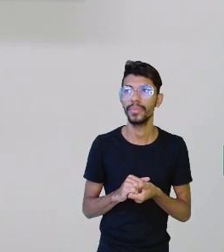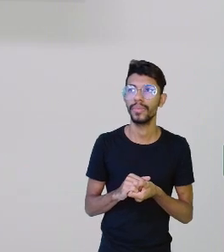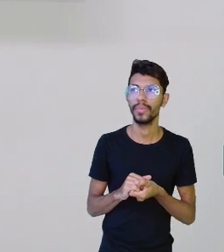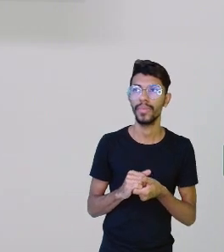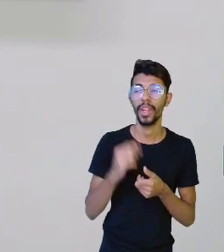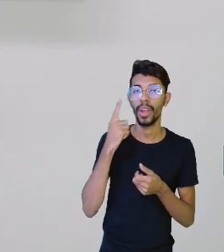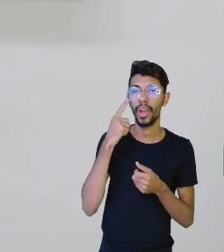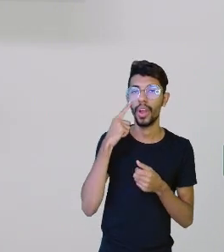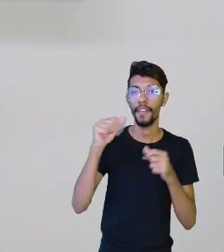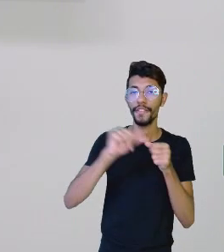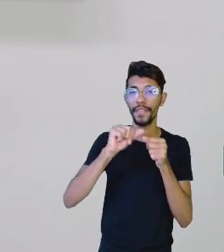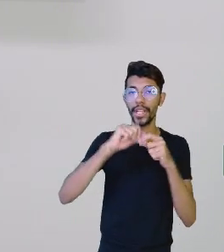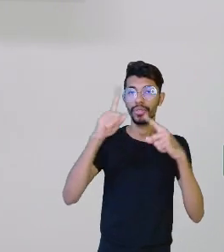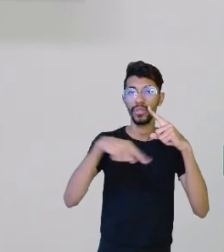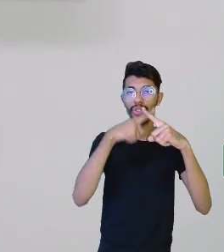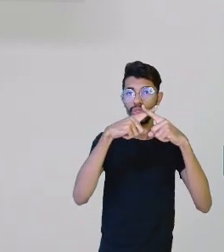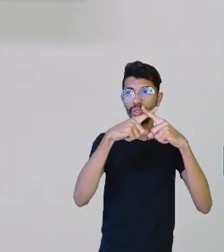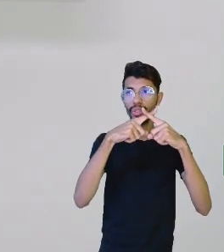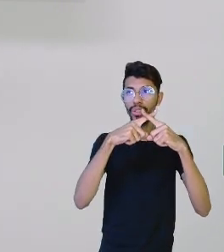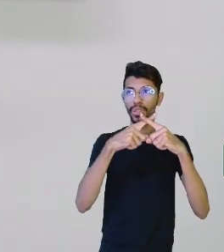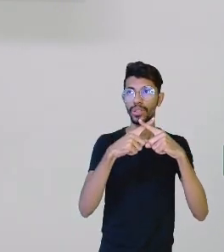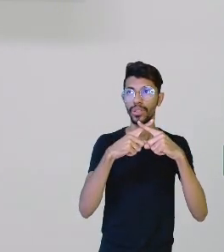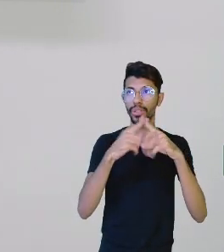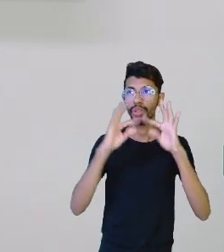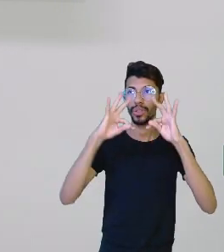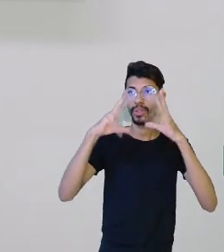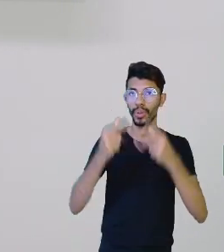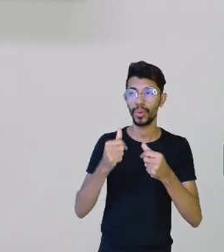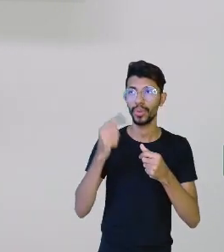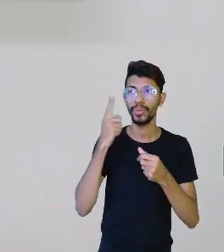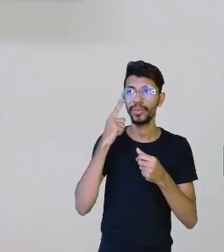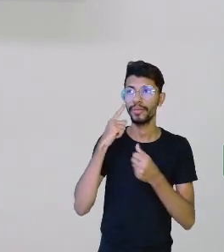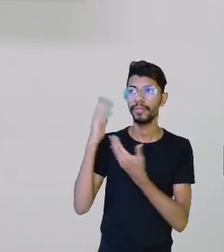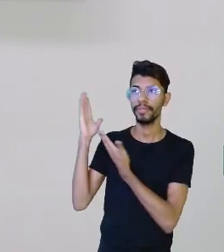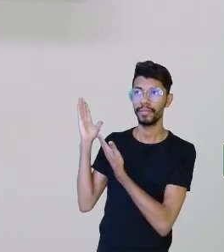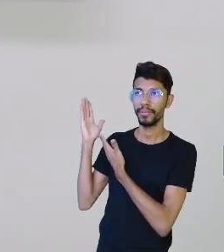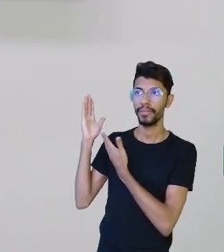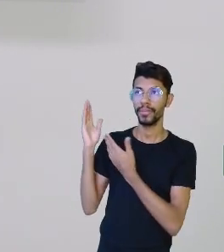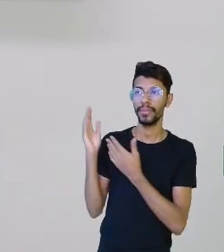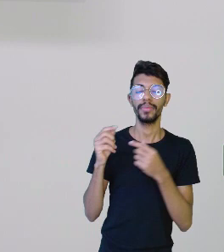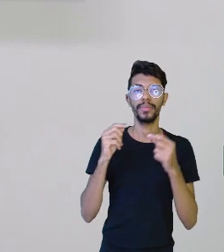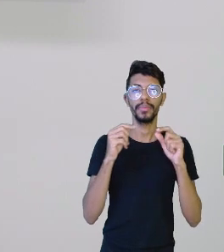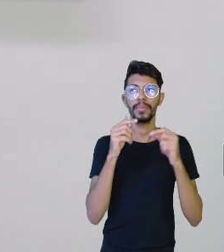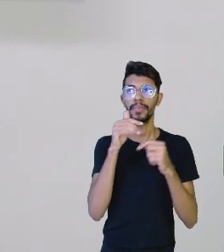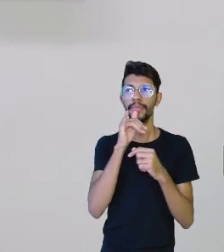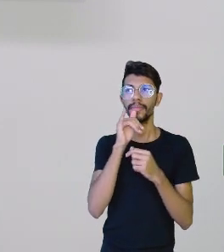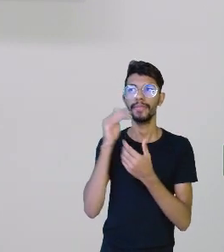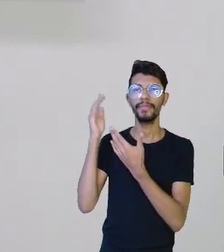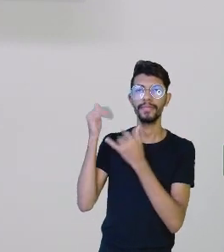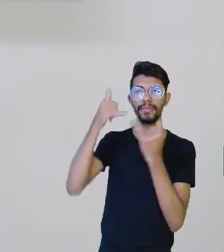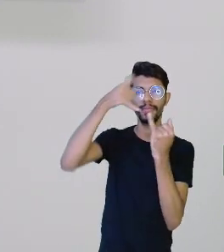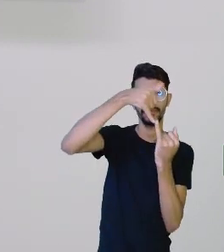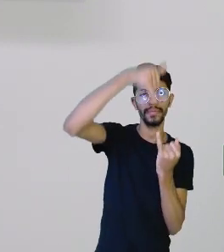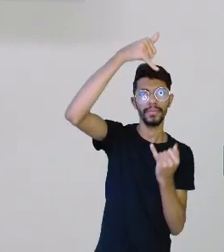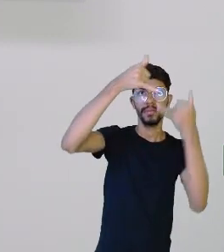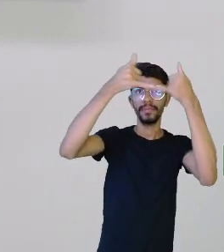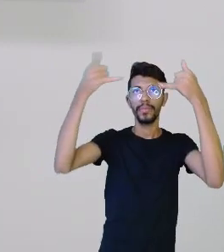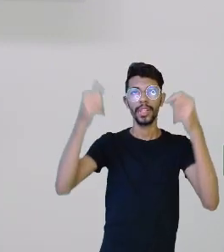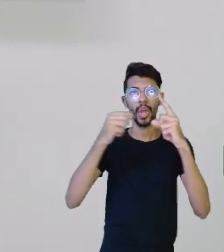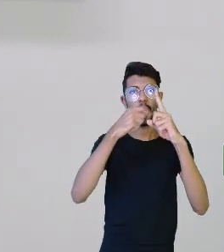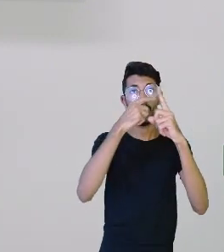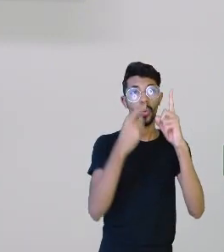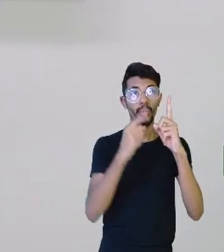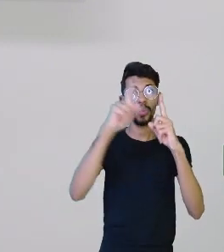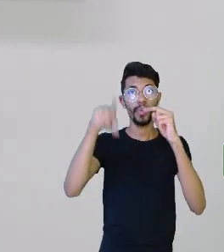eu multipliquei, todos esses... Opa, só um minutinho. Todos esses números aqui, 1 vezes 1,